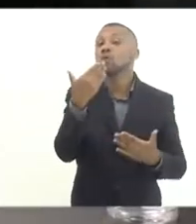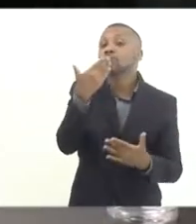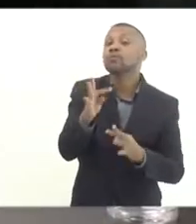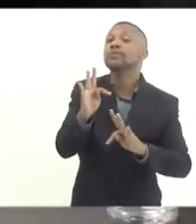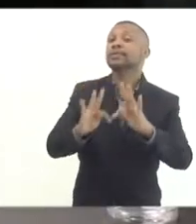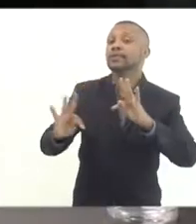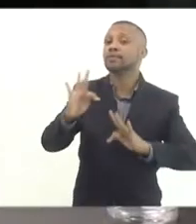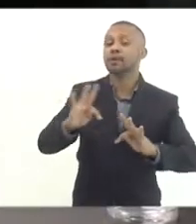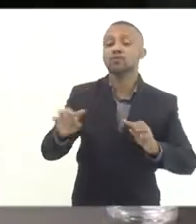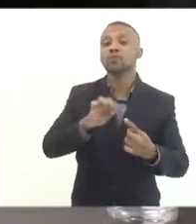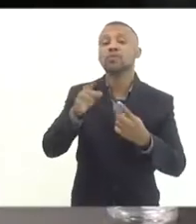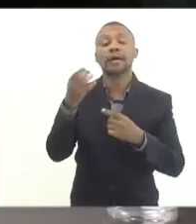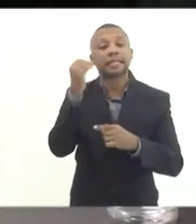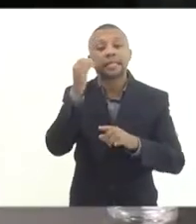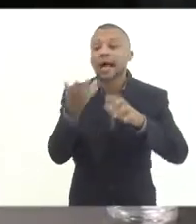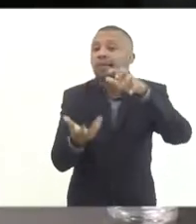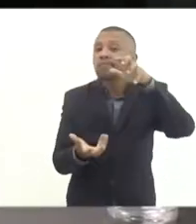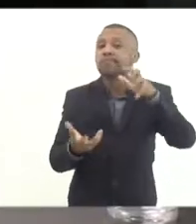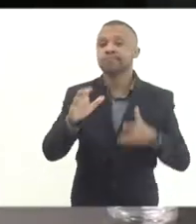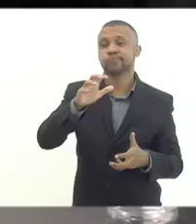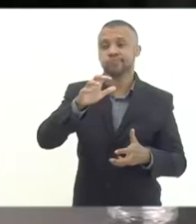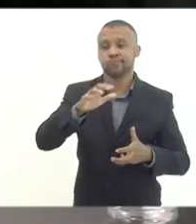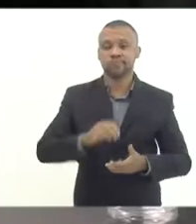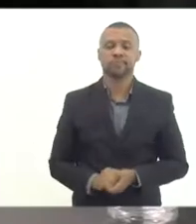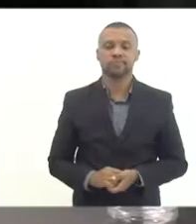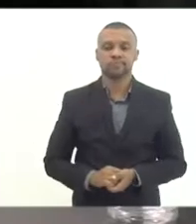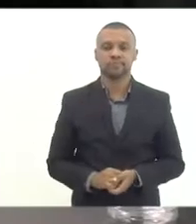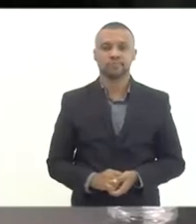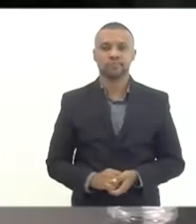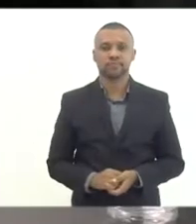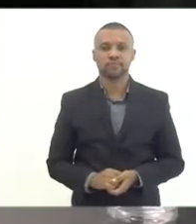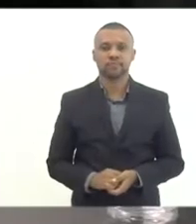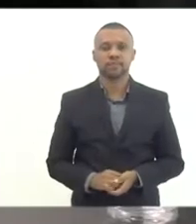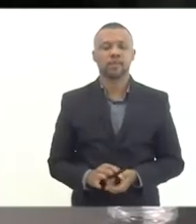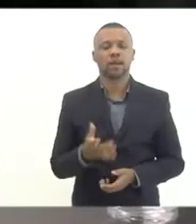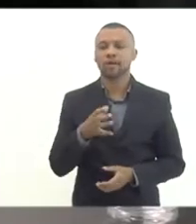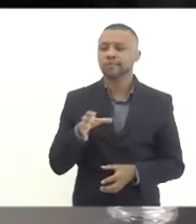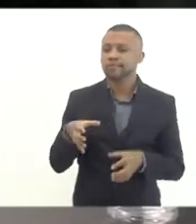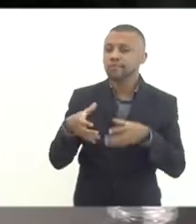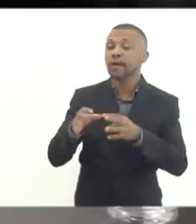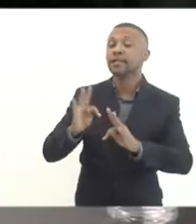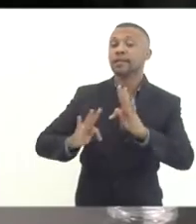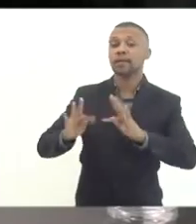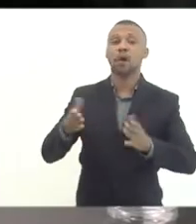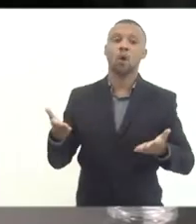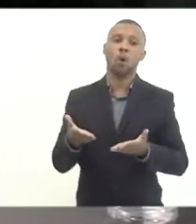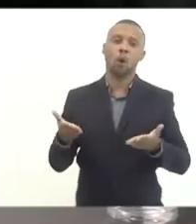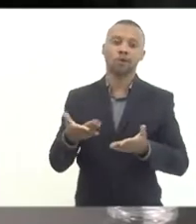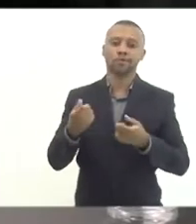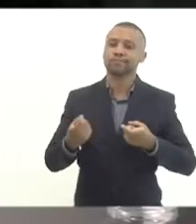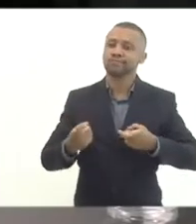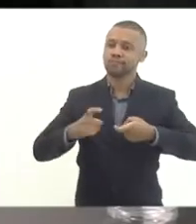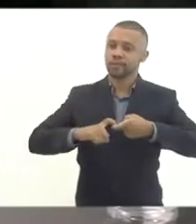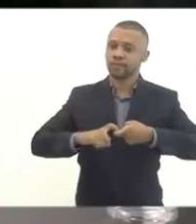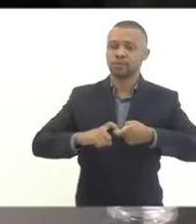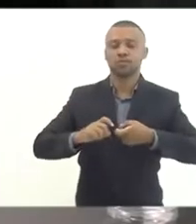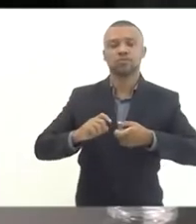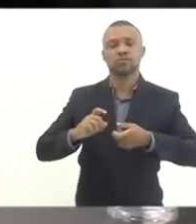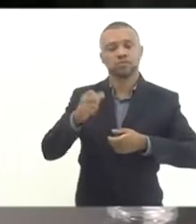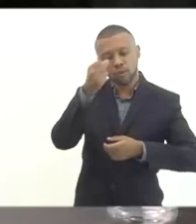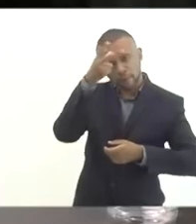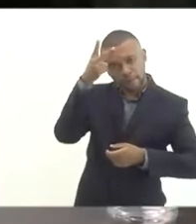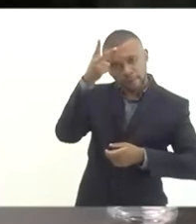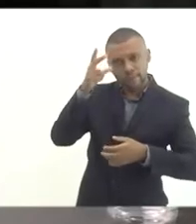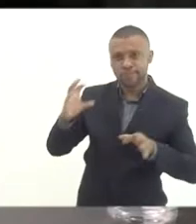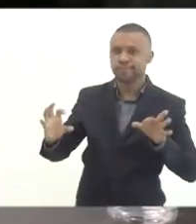para contribuir para a reversão do quadro dele as comunidades terapêuticas que hoje são conveniadas com a prefeitura